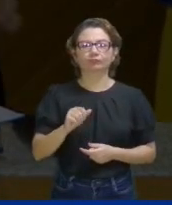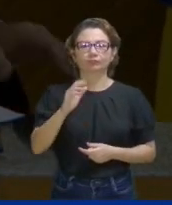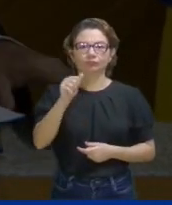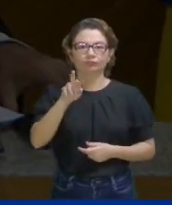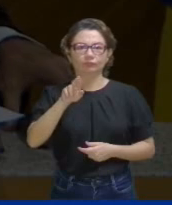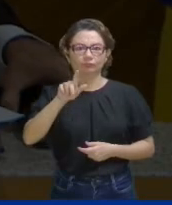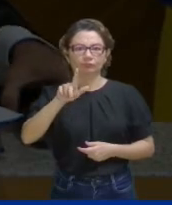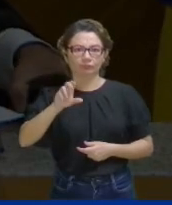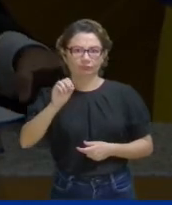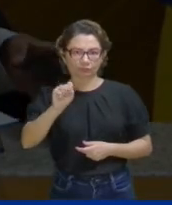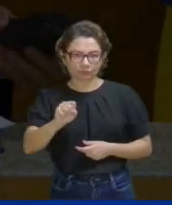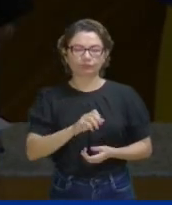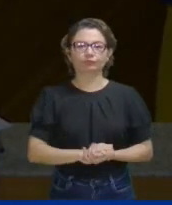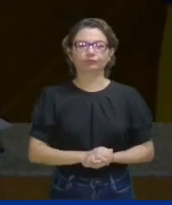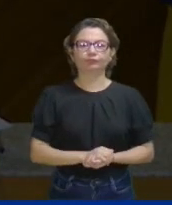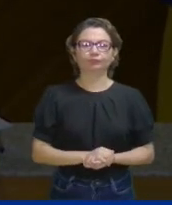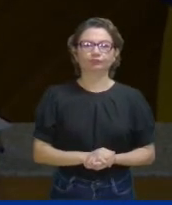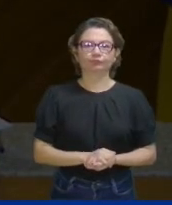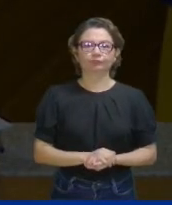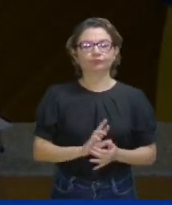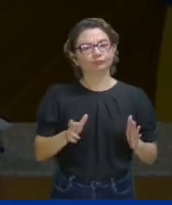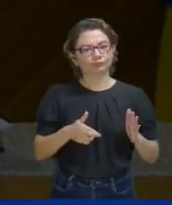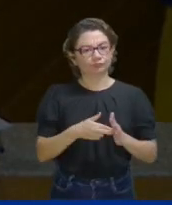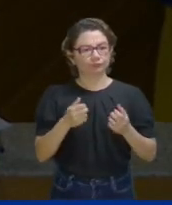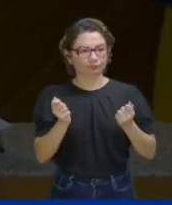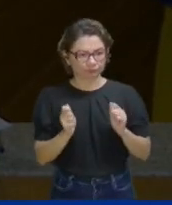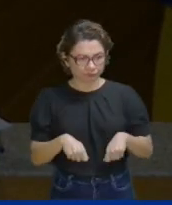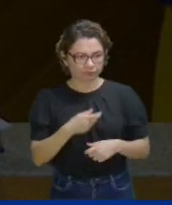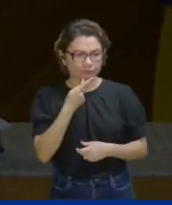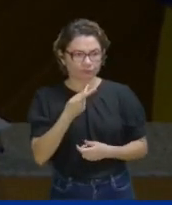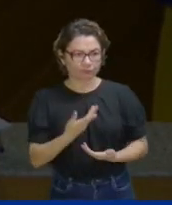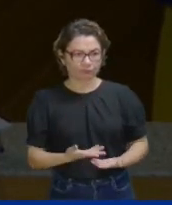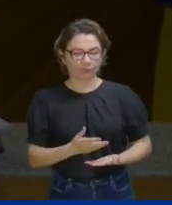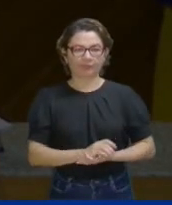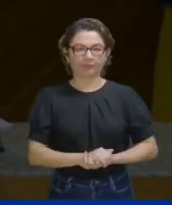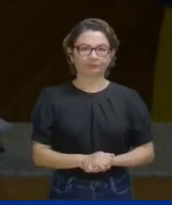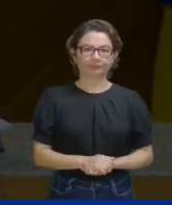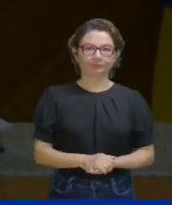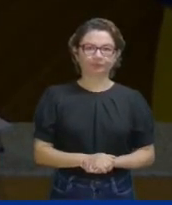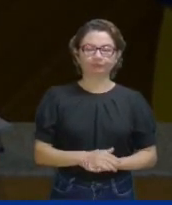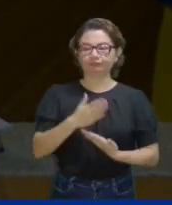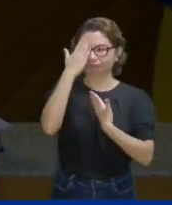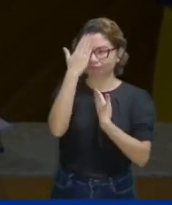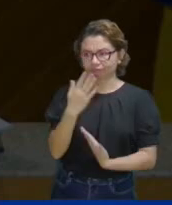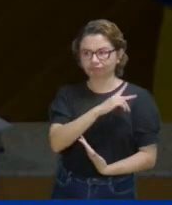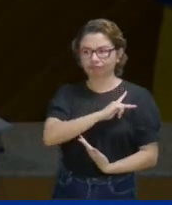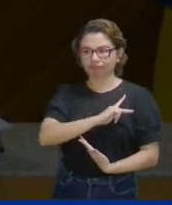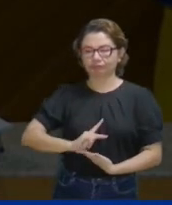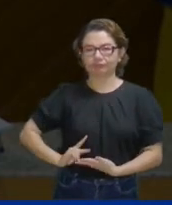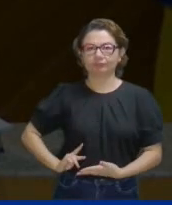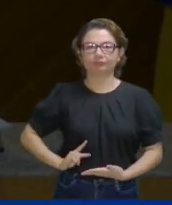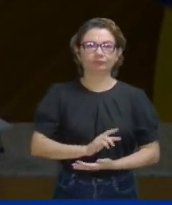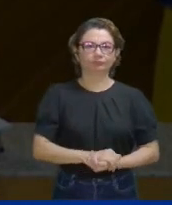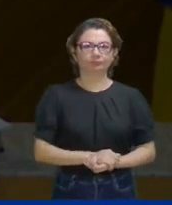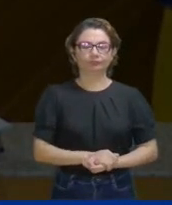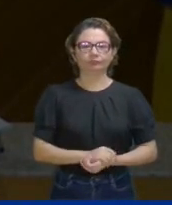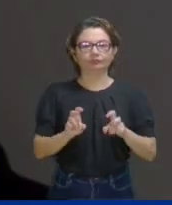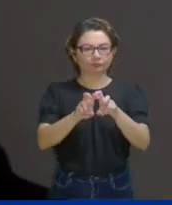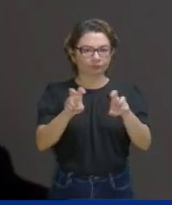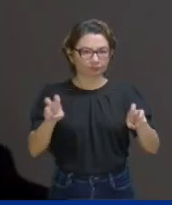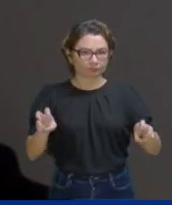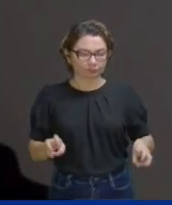juiz Carlos Fernando. O ilustre relator está com a palavra. Obrigado, senhor presidente. Senhor